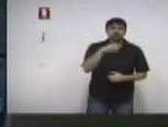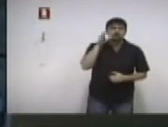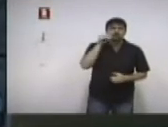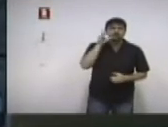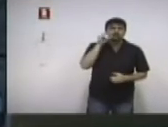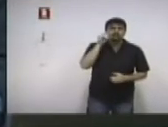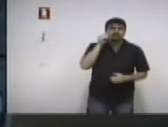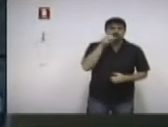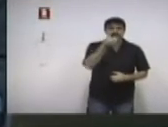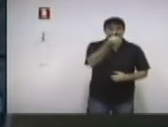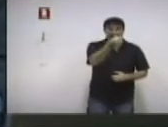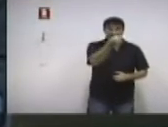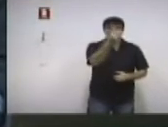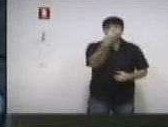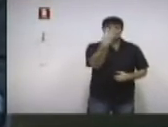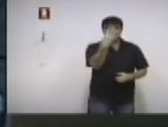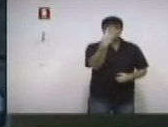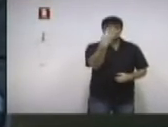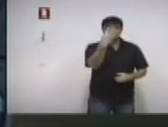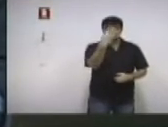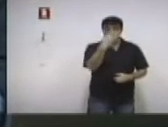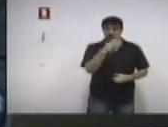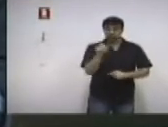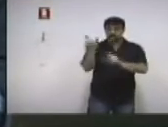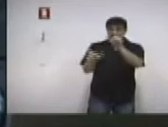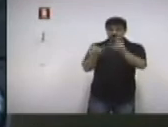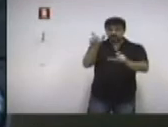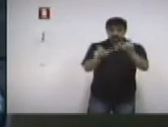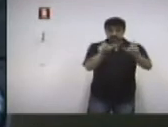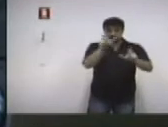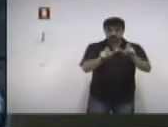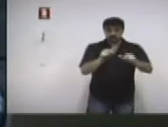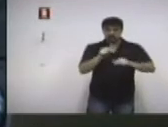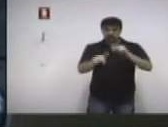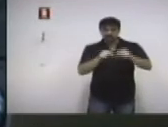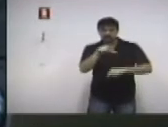em 64 cargos comissionados